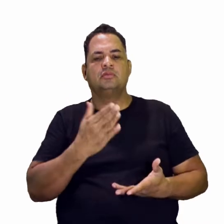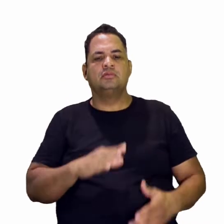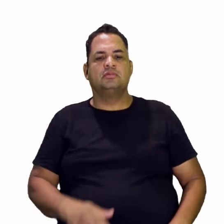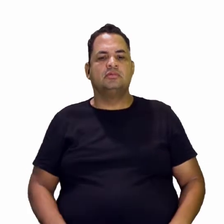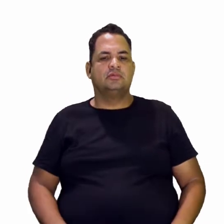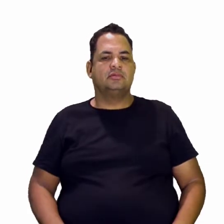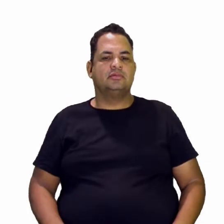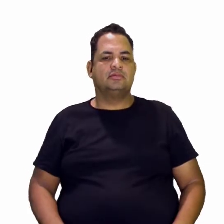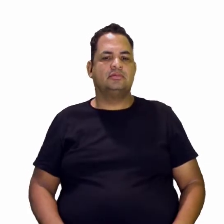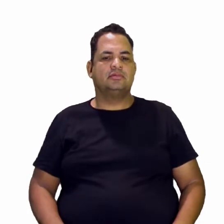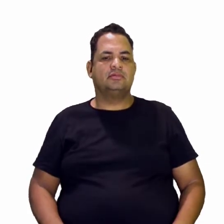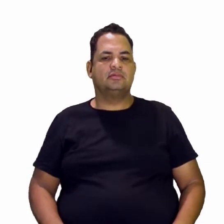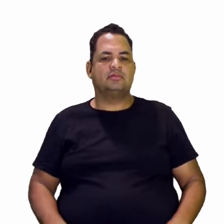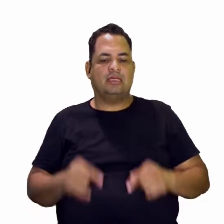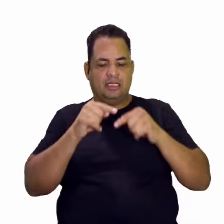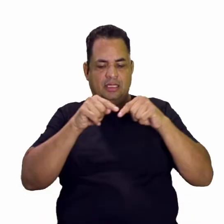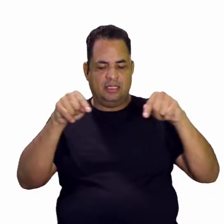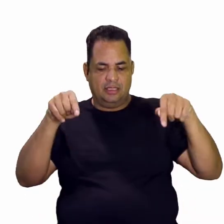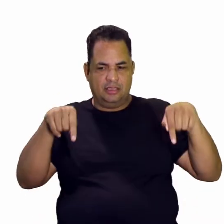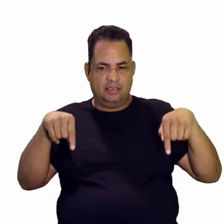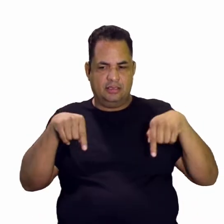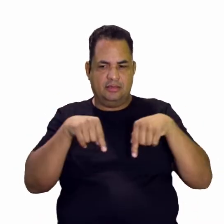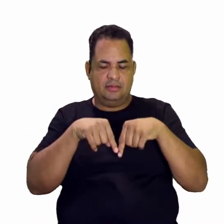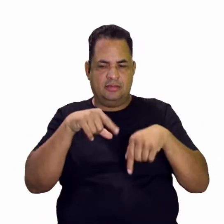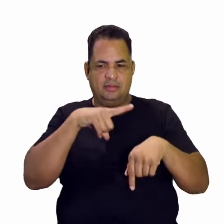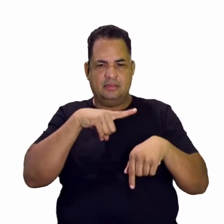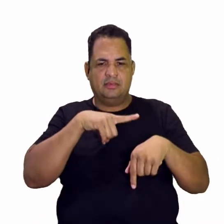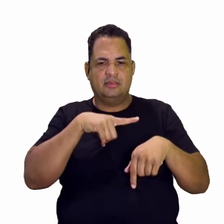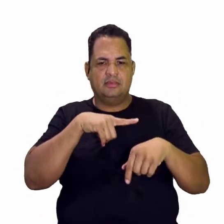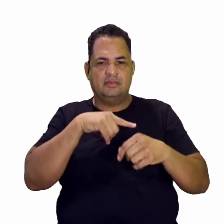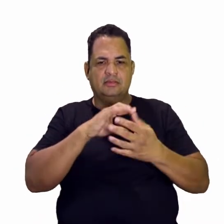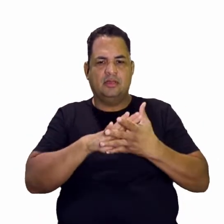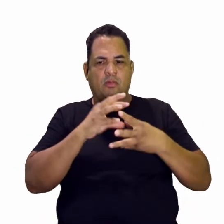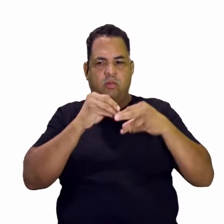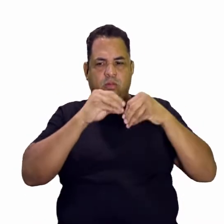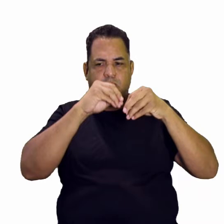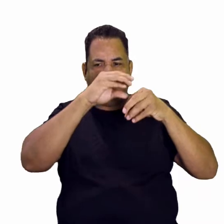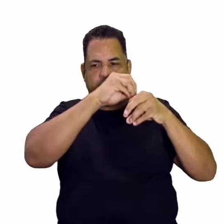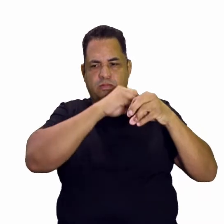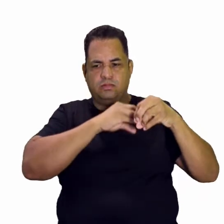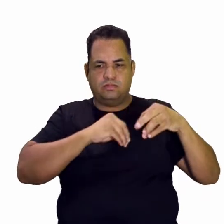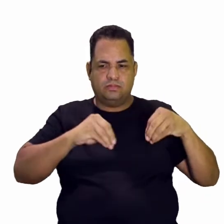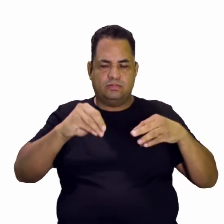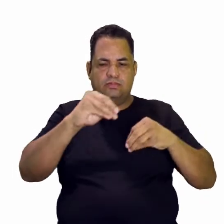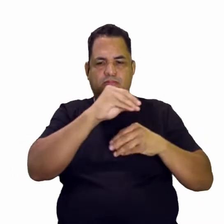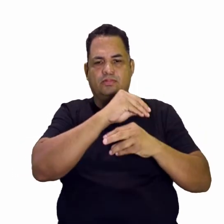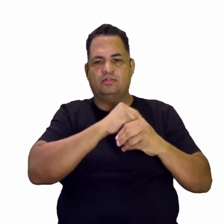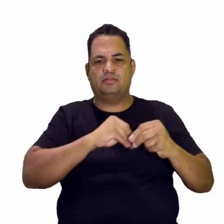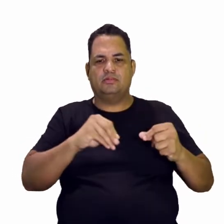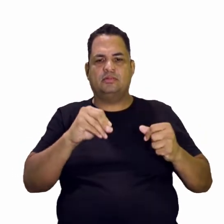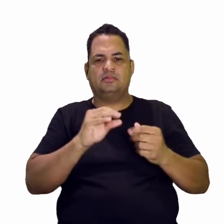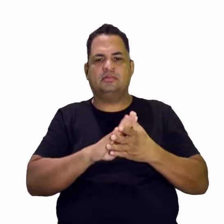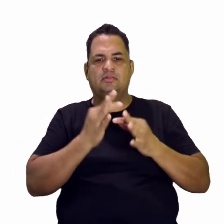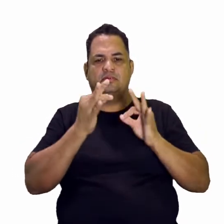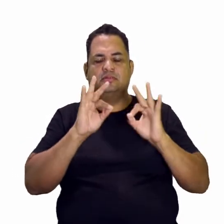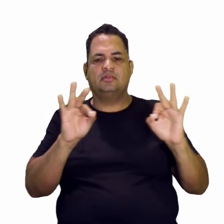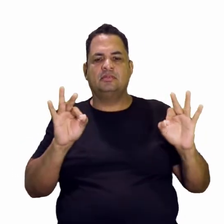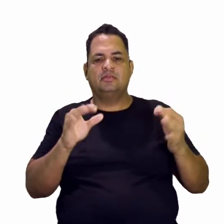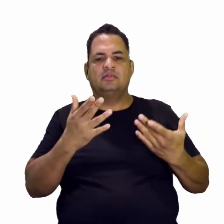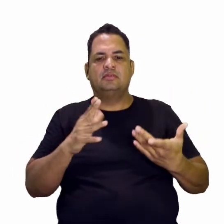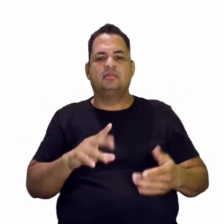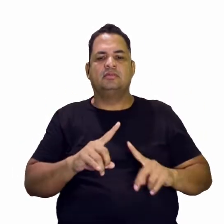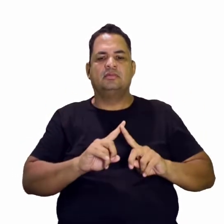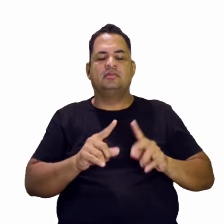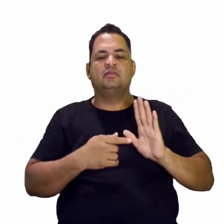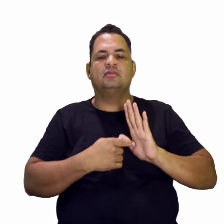diz, ele era retangular e tinha muita espuma em volta. Ou seja, é muito simples essa charge,